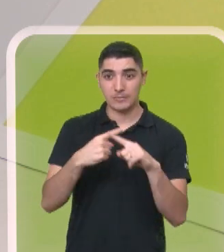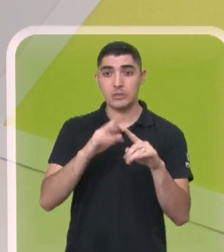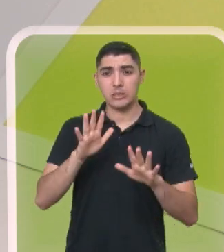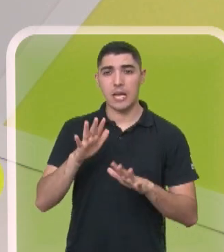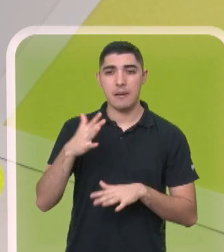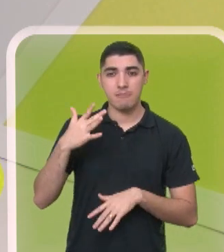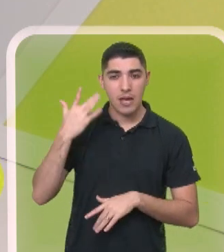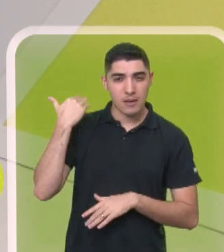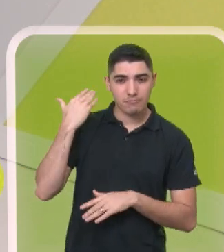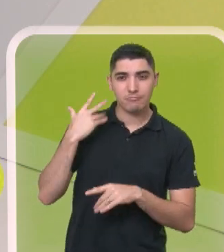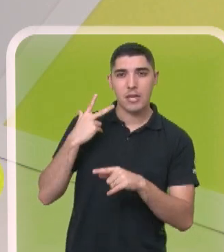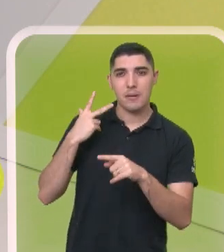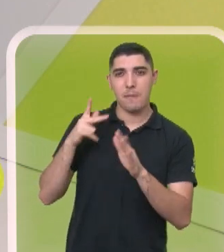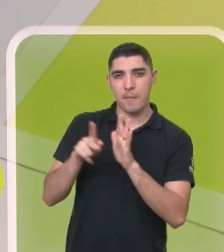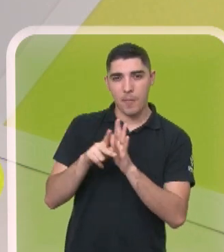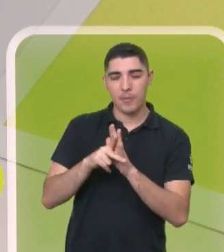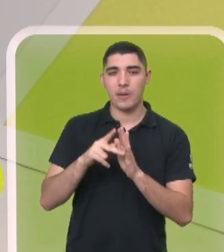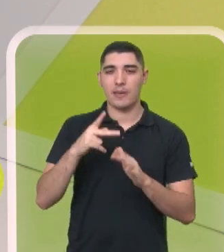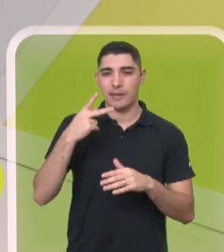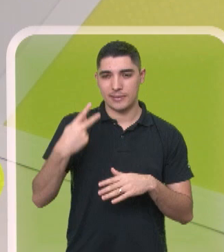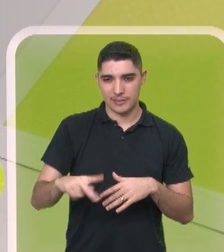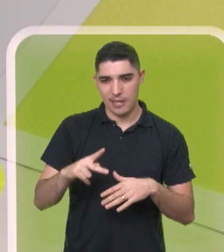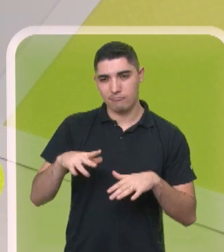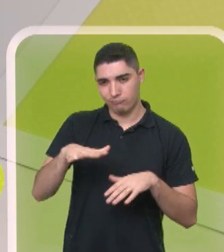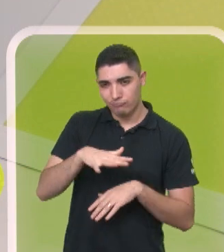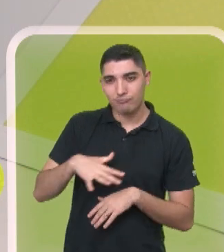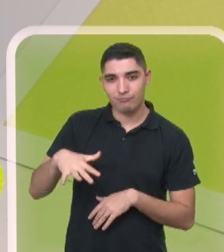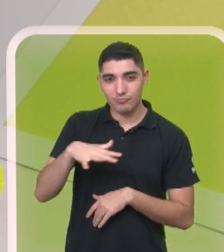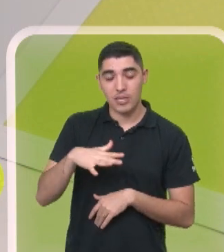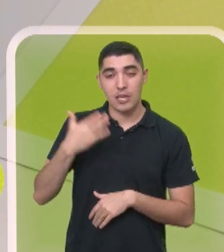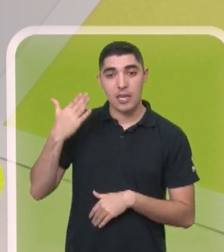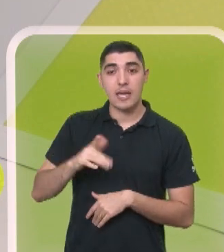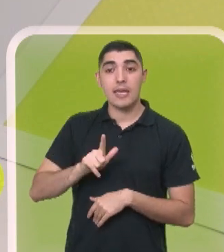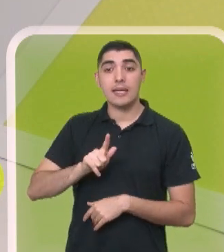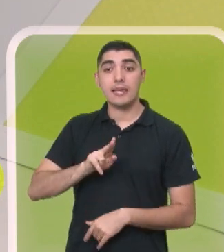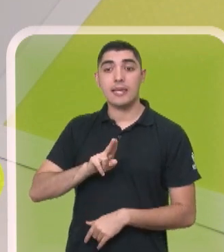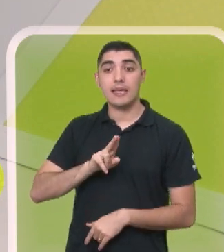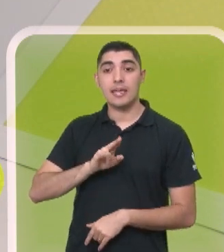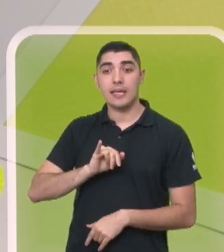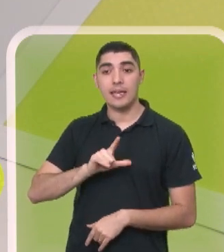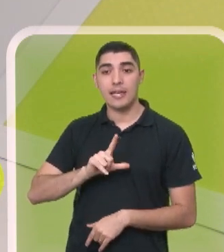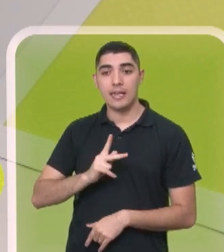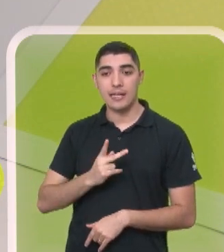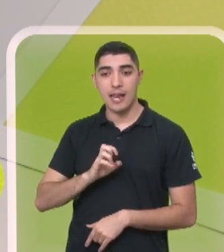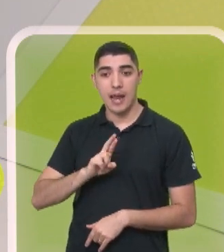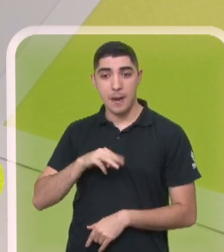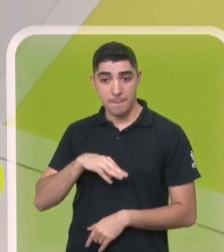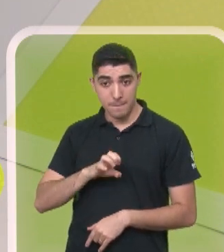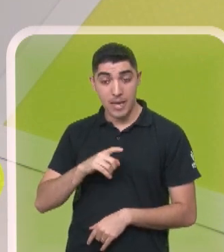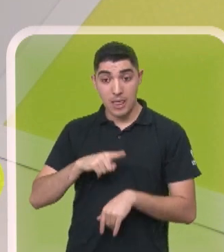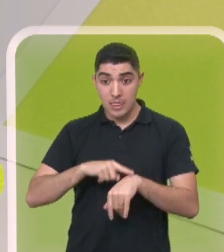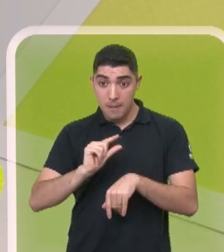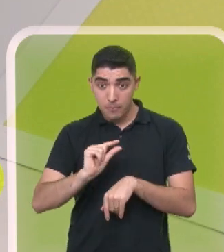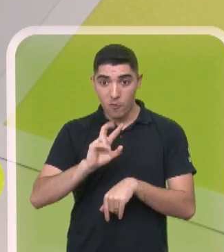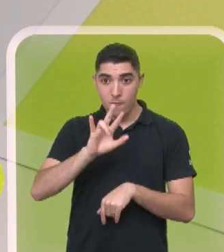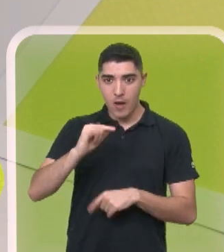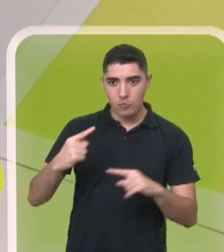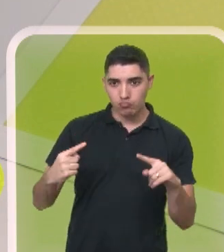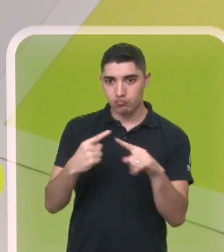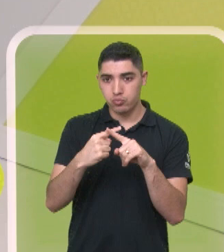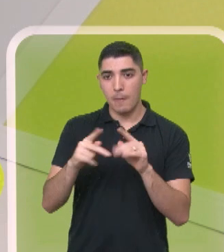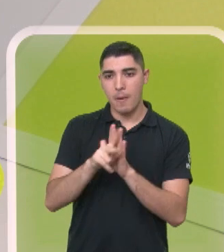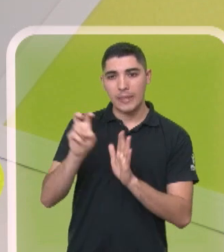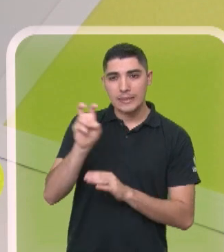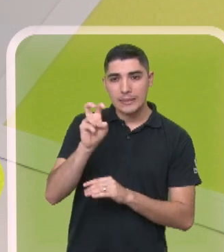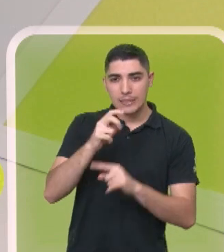ser campeão mais uma vez dos Jogos Regionais. Time comandado aí pelo técnico Guilherme Jutz, entra em campo daqui a pouco pela quinta rodada do Campeonato